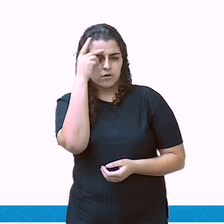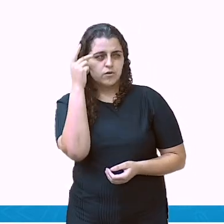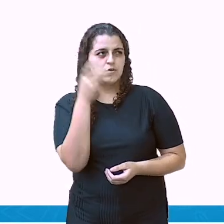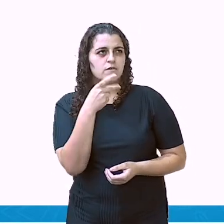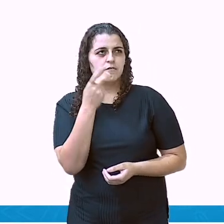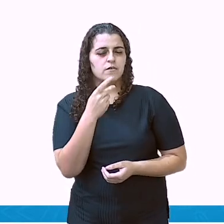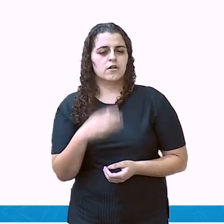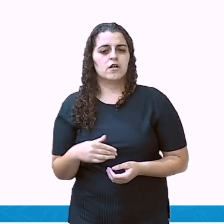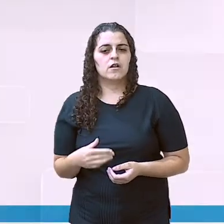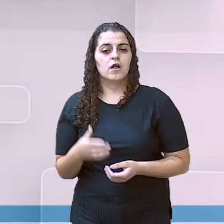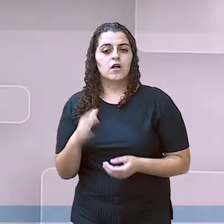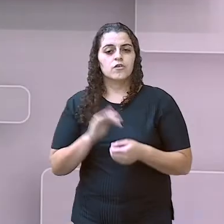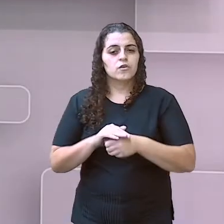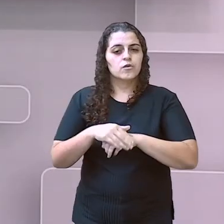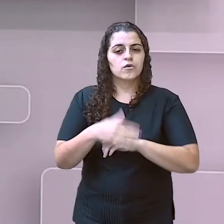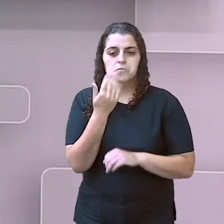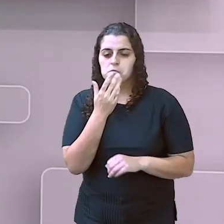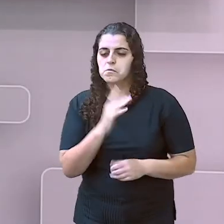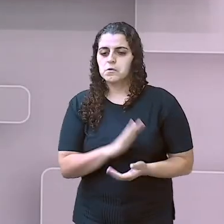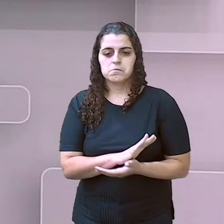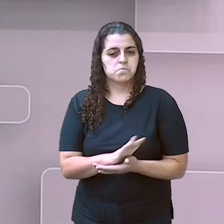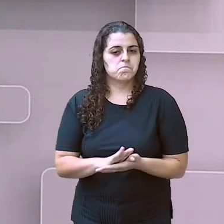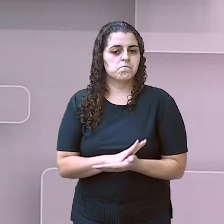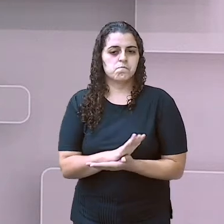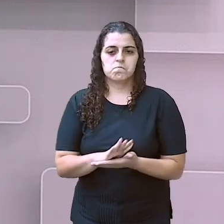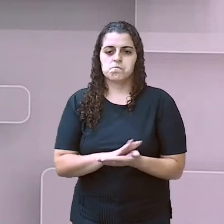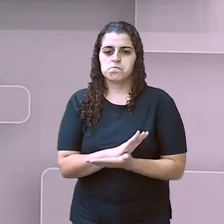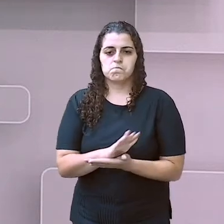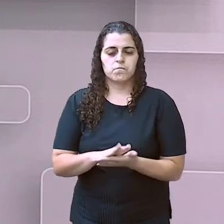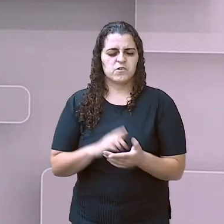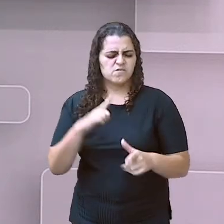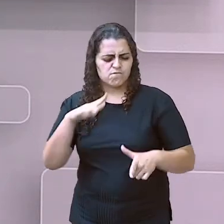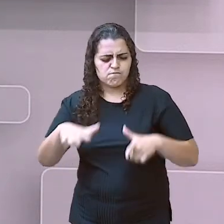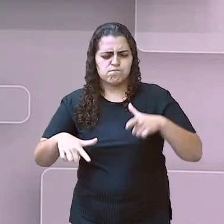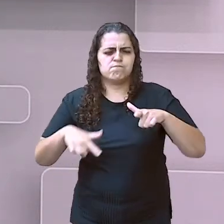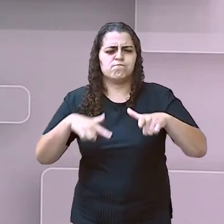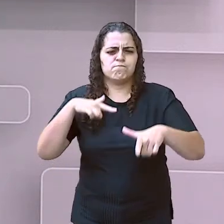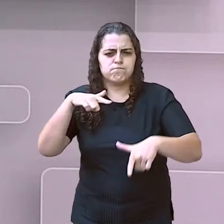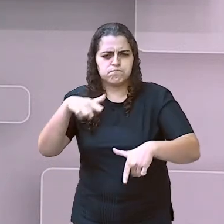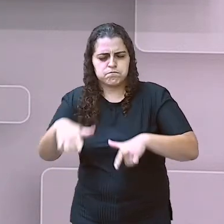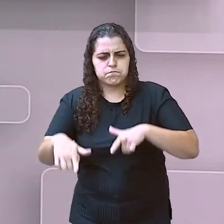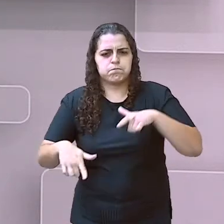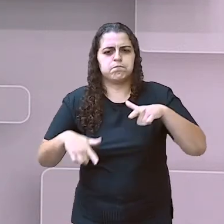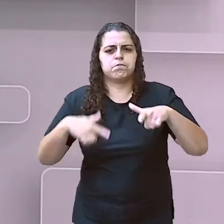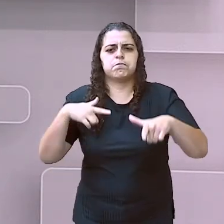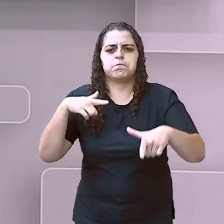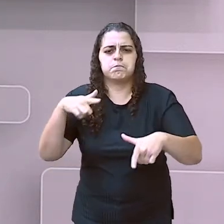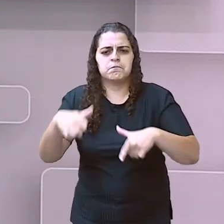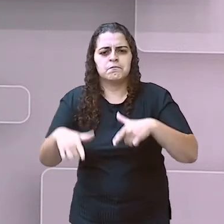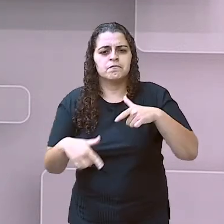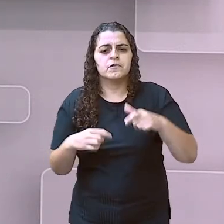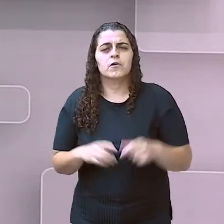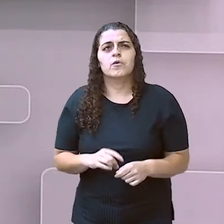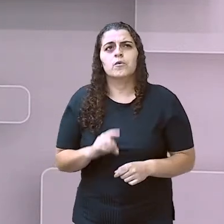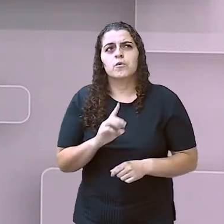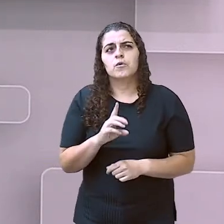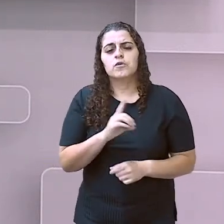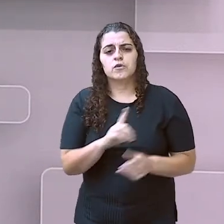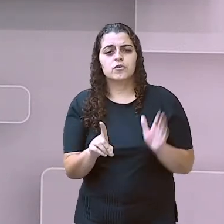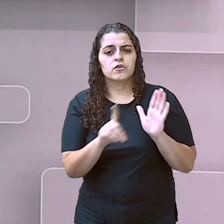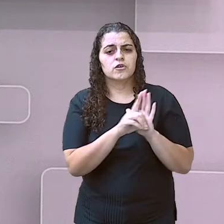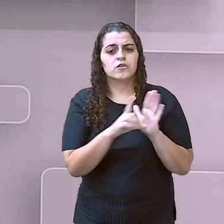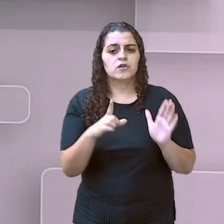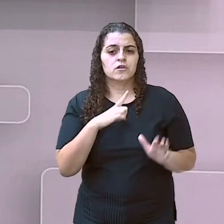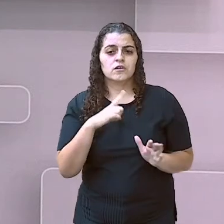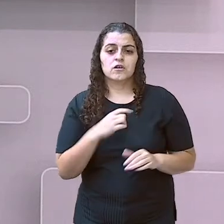ceia, o jantar, não, eles não tinham isso. Eles trabalhavam duro e às vezes o único direito que